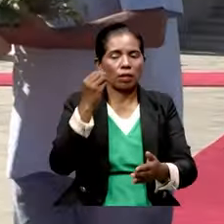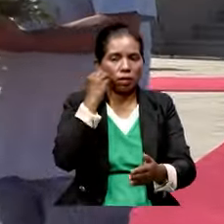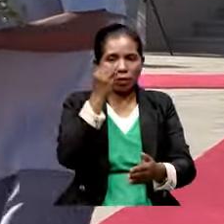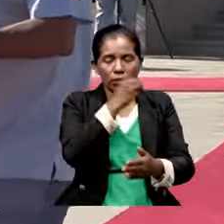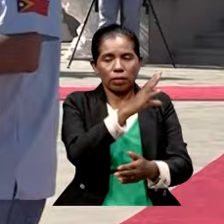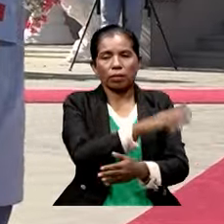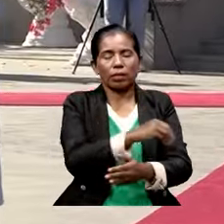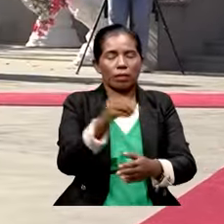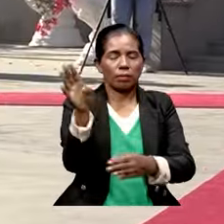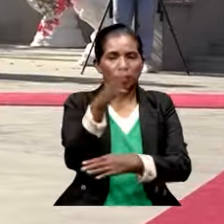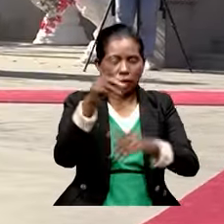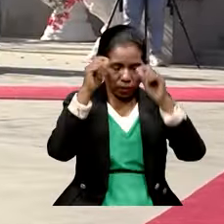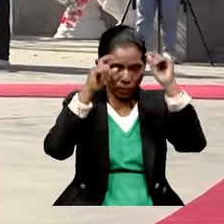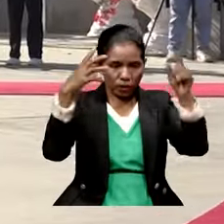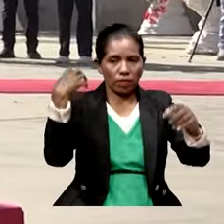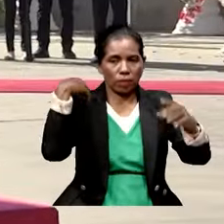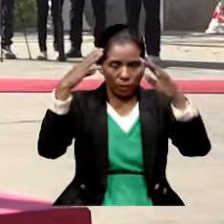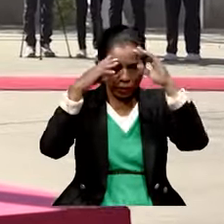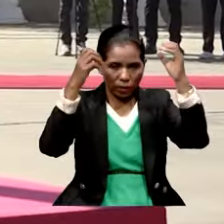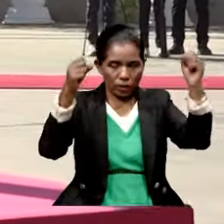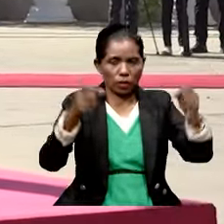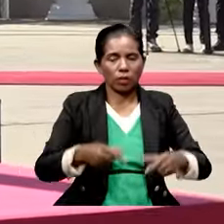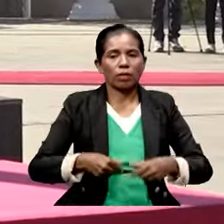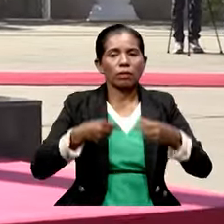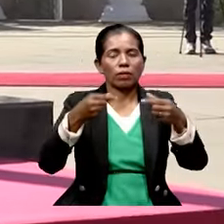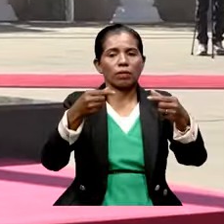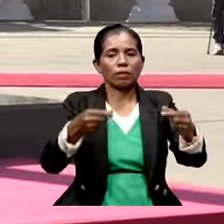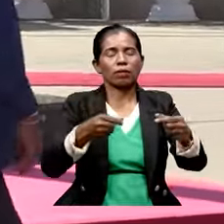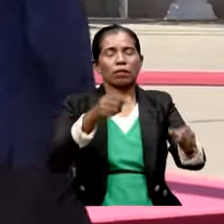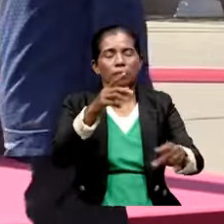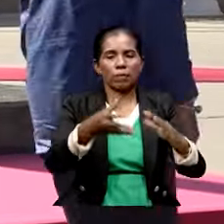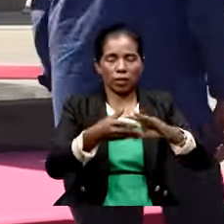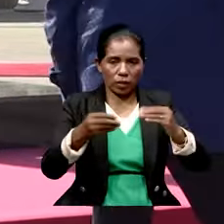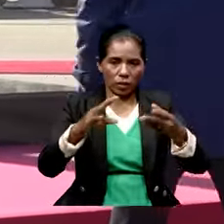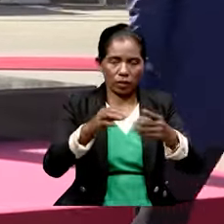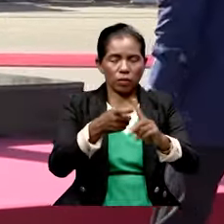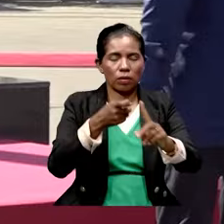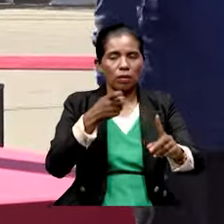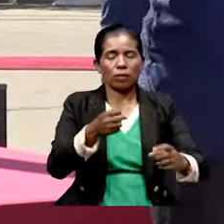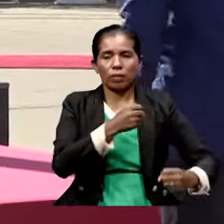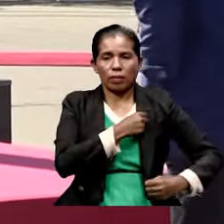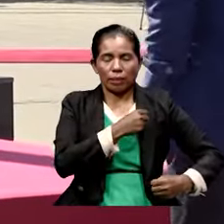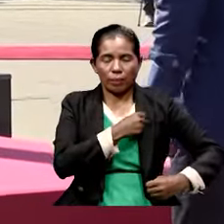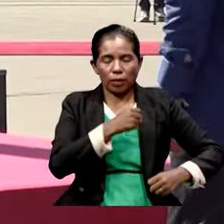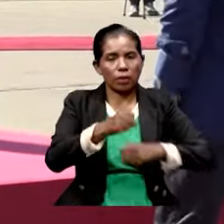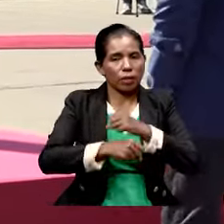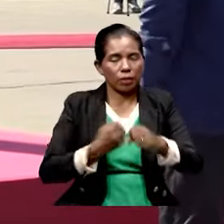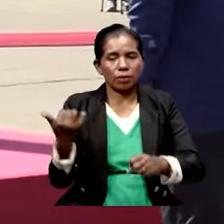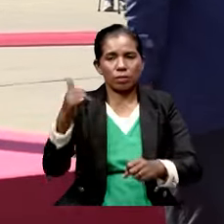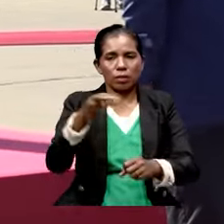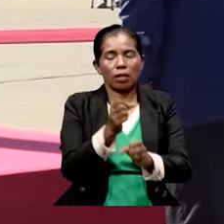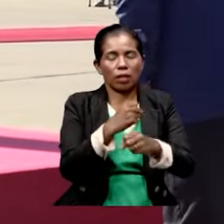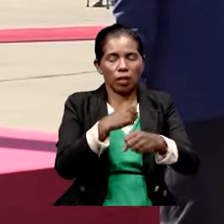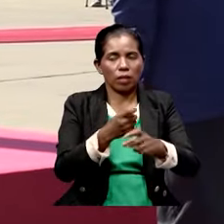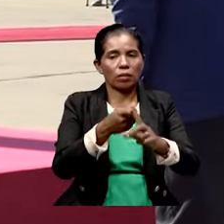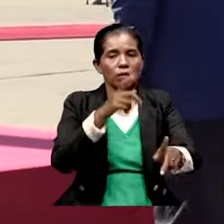bandeira Timor Leste iha palasio presidente hodi fomenazin baknar historiku husi interfet nova sacrifício sira nebe halu